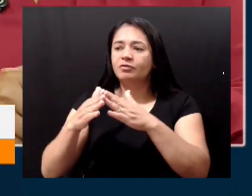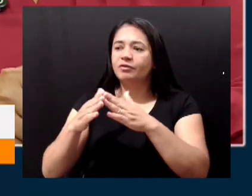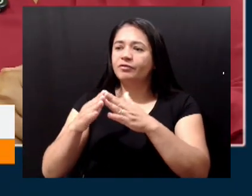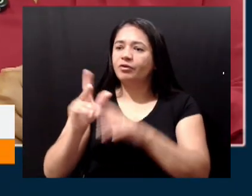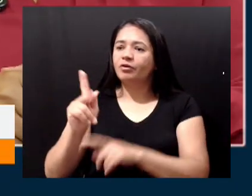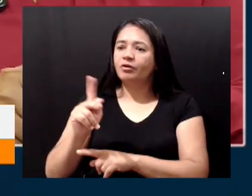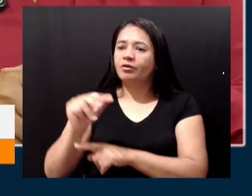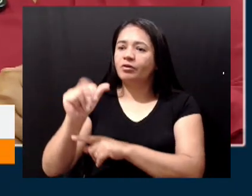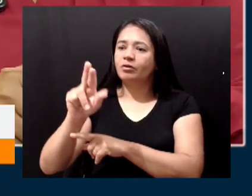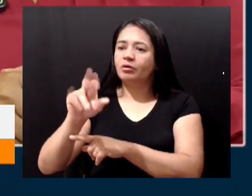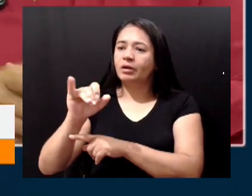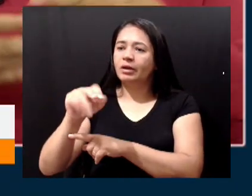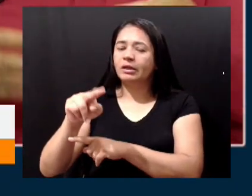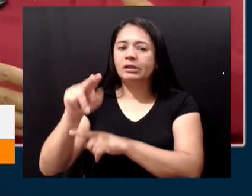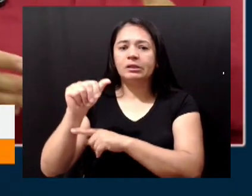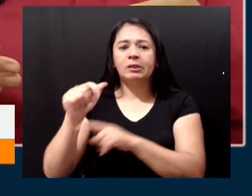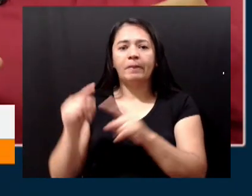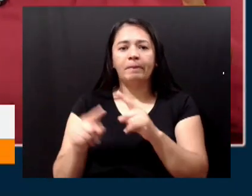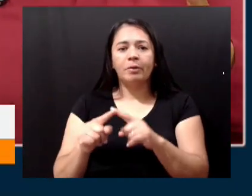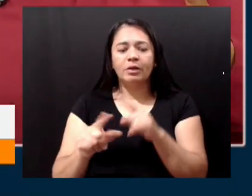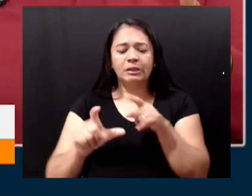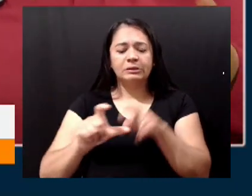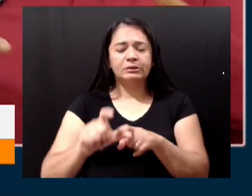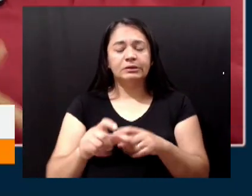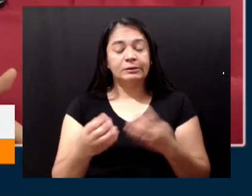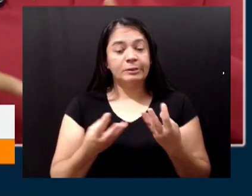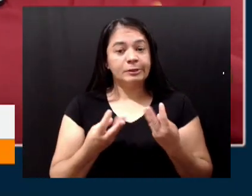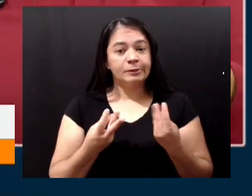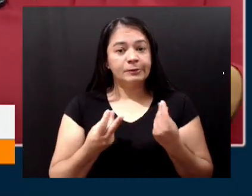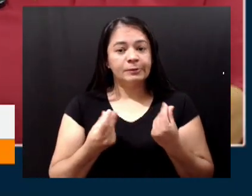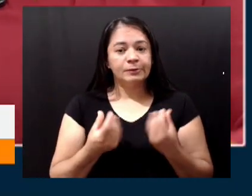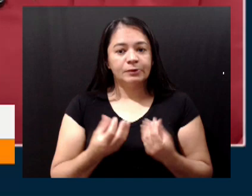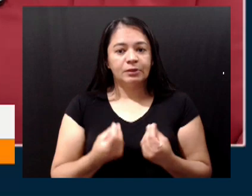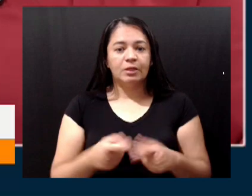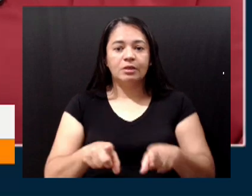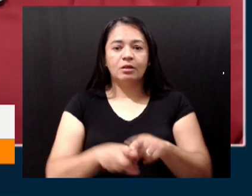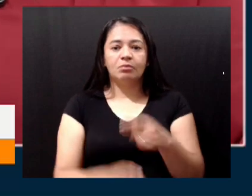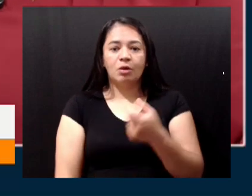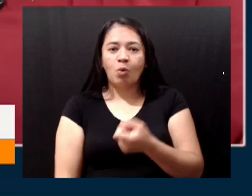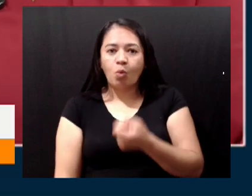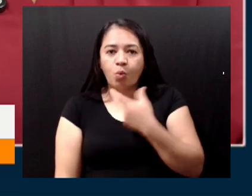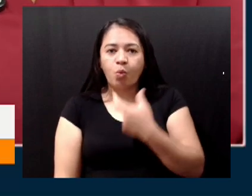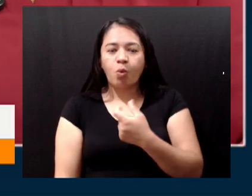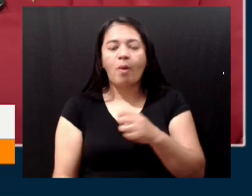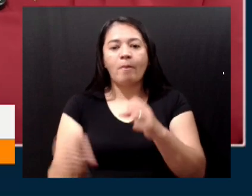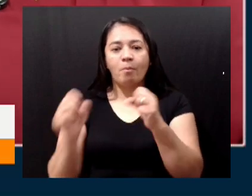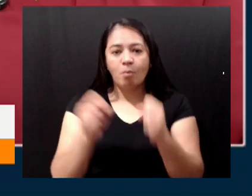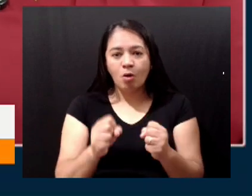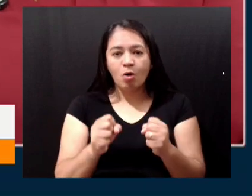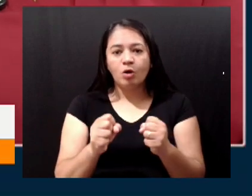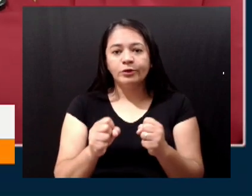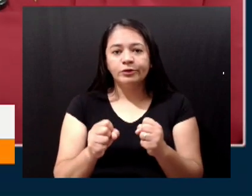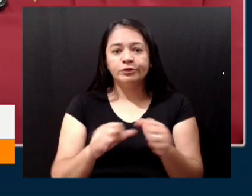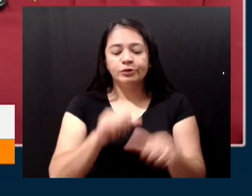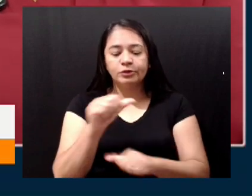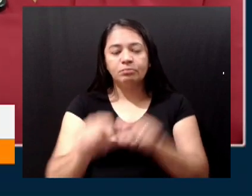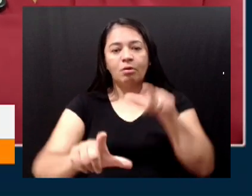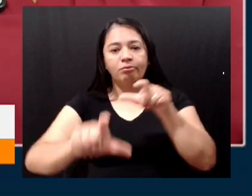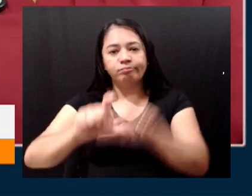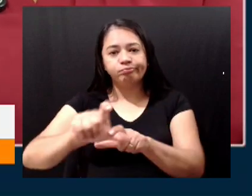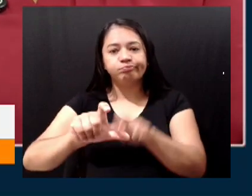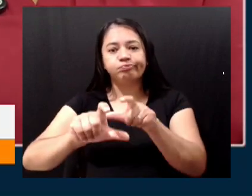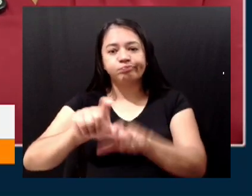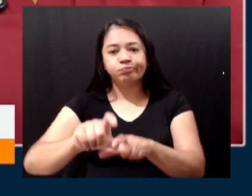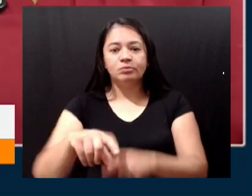porque é algo bem delicado e a automedicação pode sim causar a dependência do medicamento, não é?